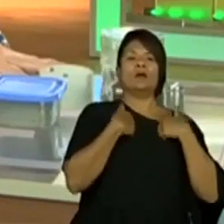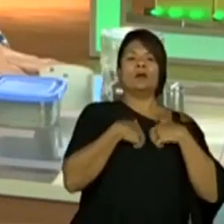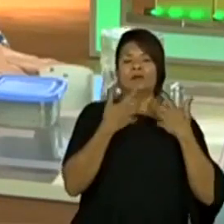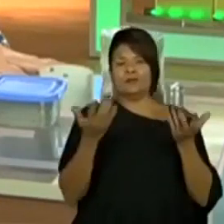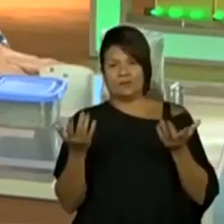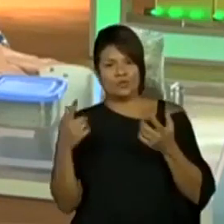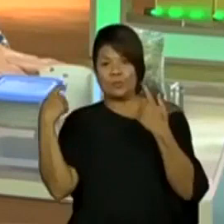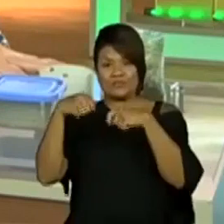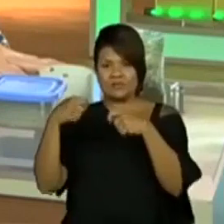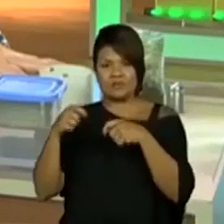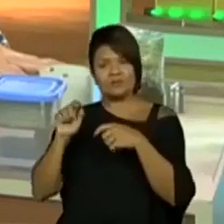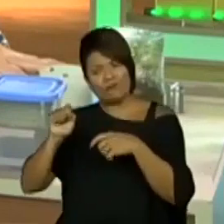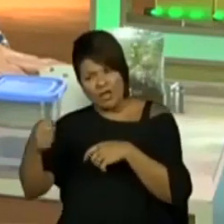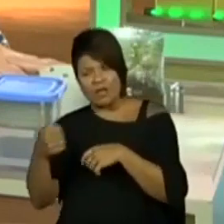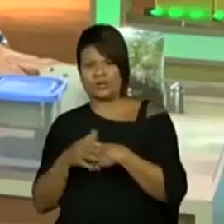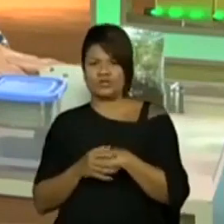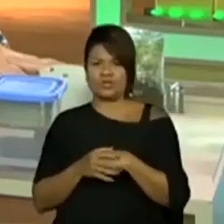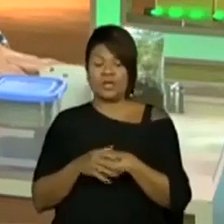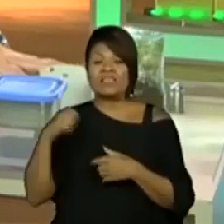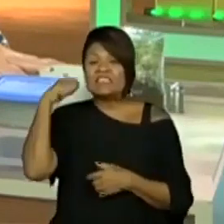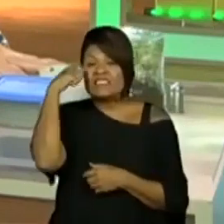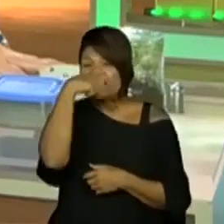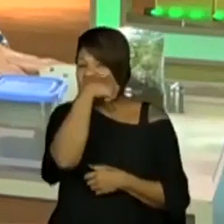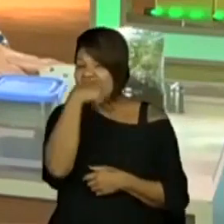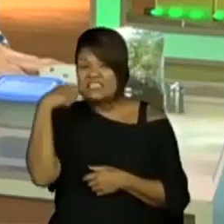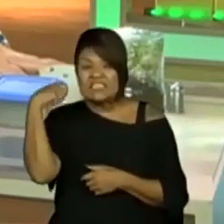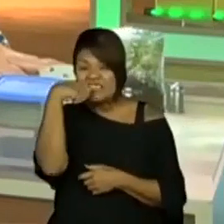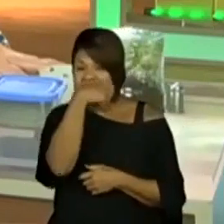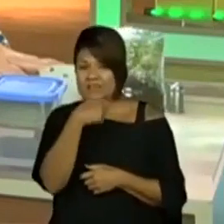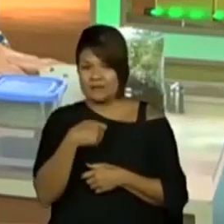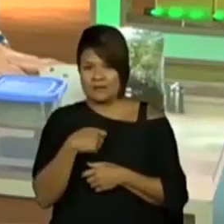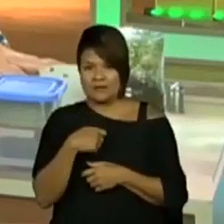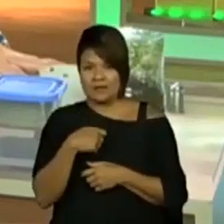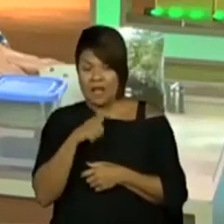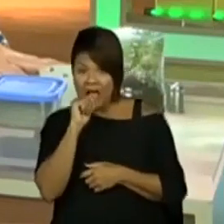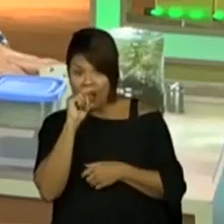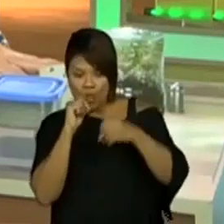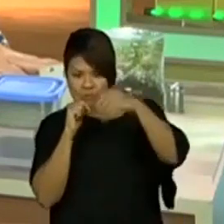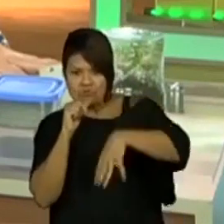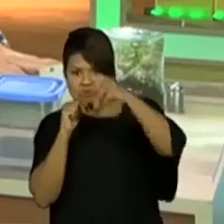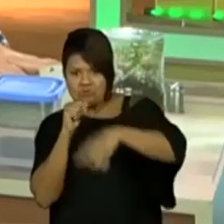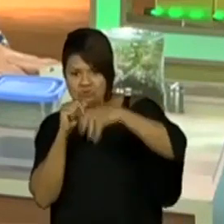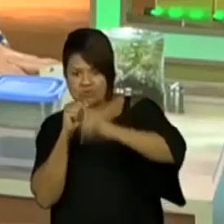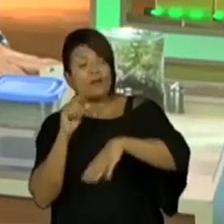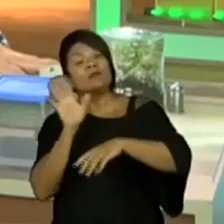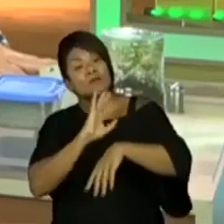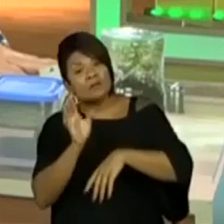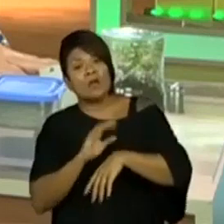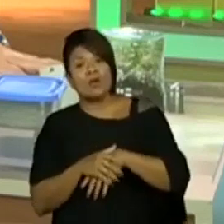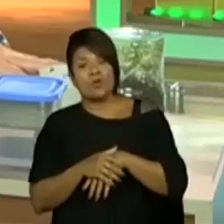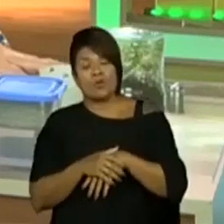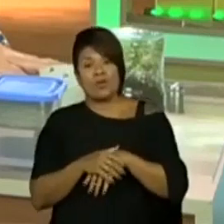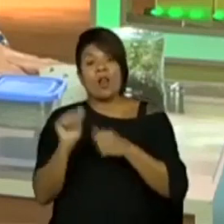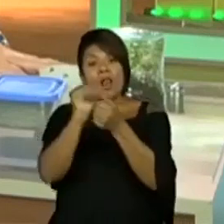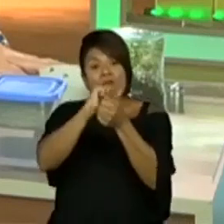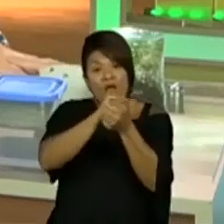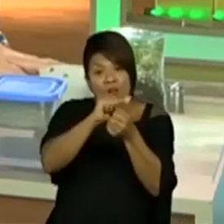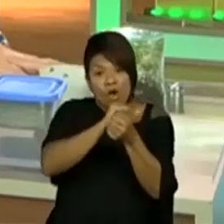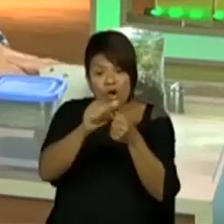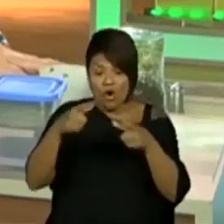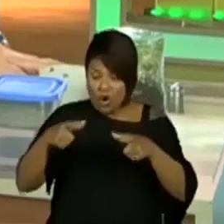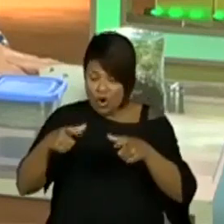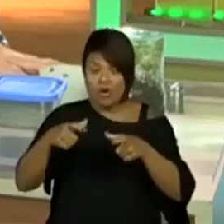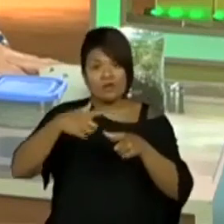escovar os dentes, a torneira fica sempre aberta? Quando vai lavar a louça, quando vai lavar o quintal? Então, será que nós